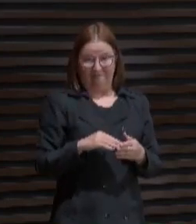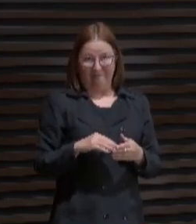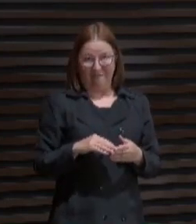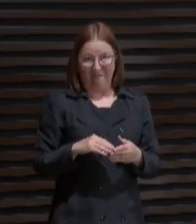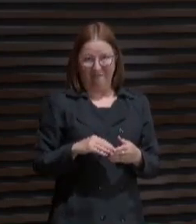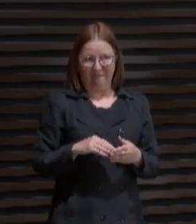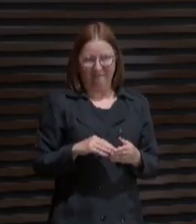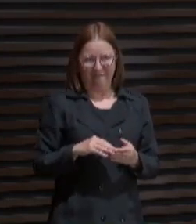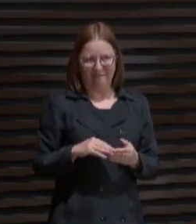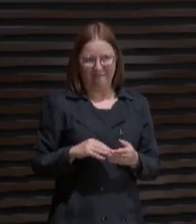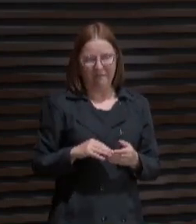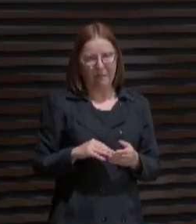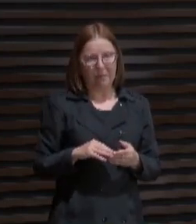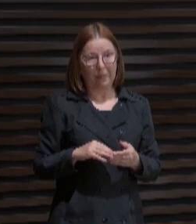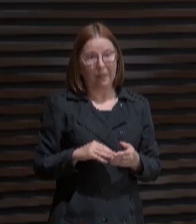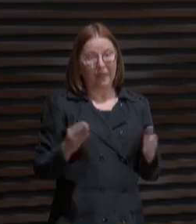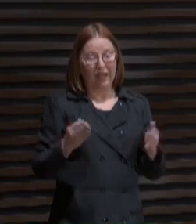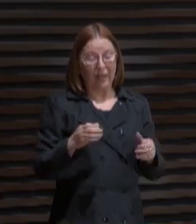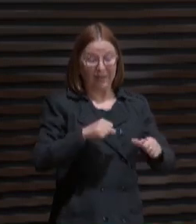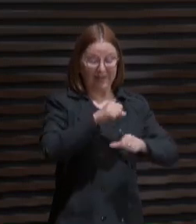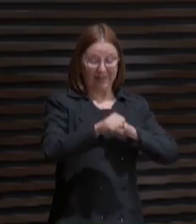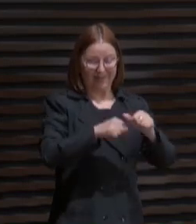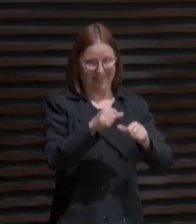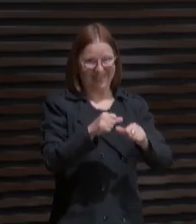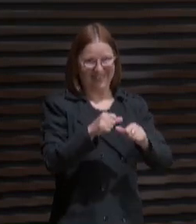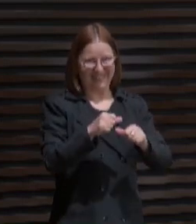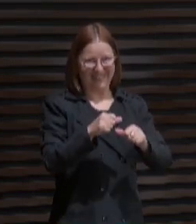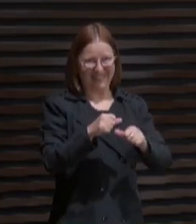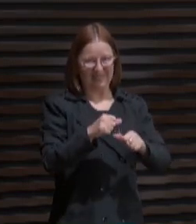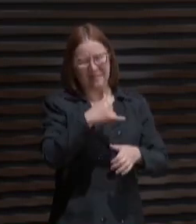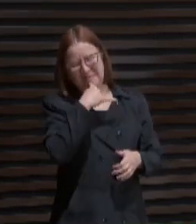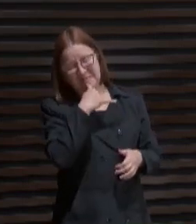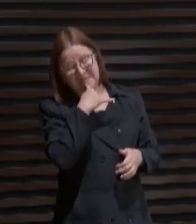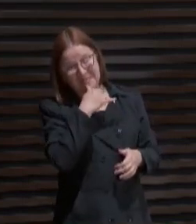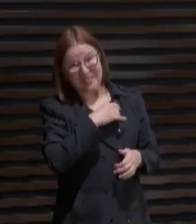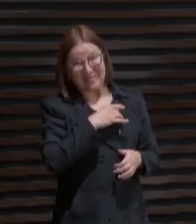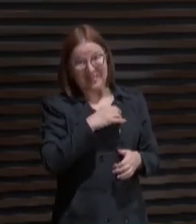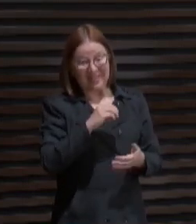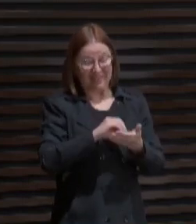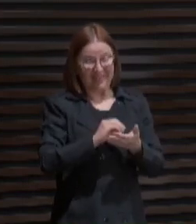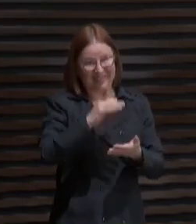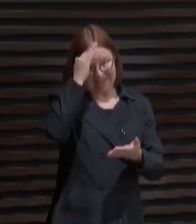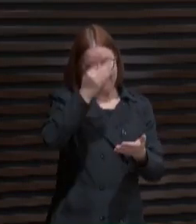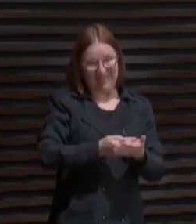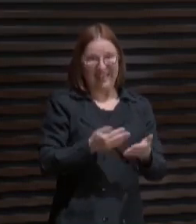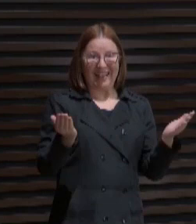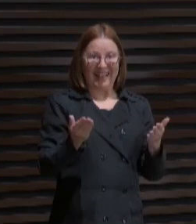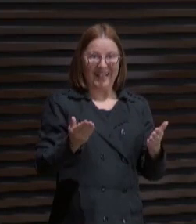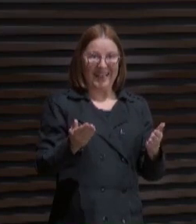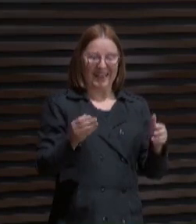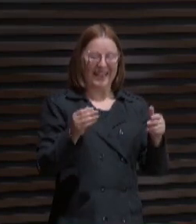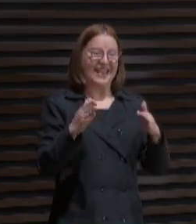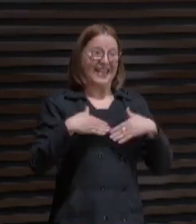Certamente, tal transformação de tristeza, medo e incredulidade para alegria,